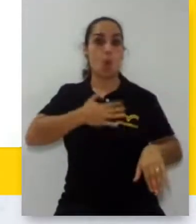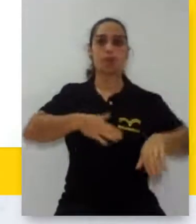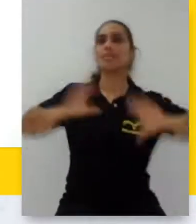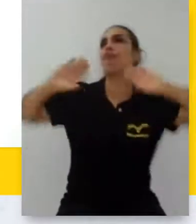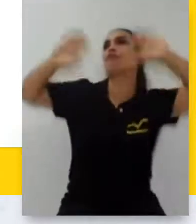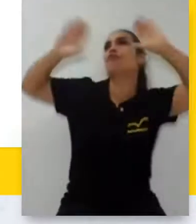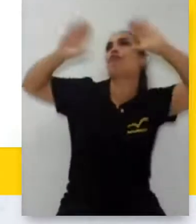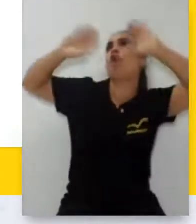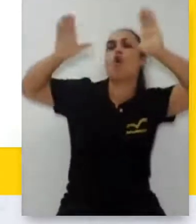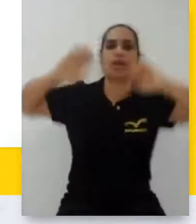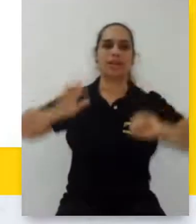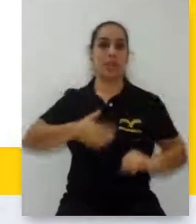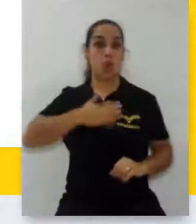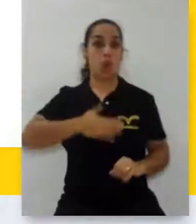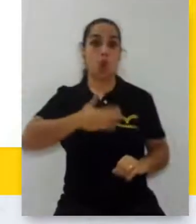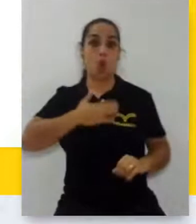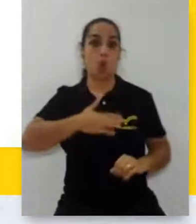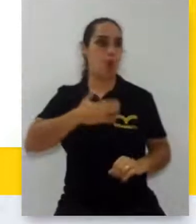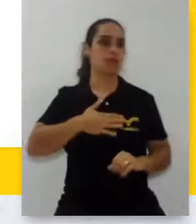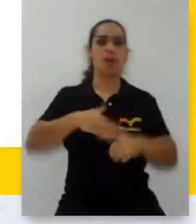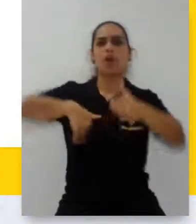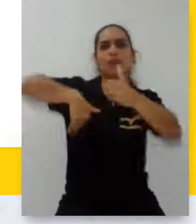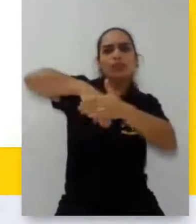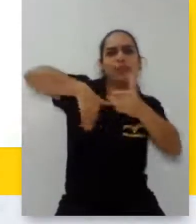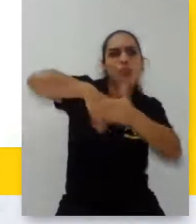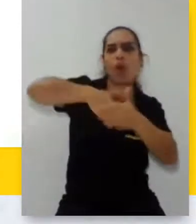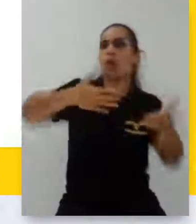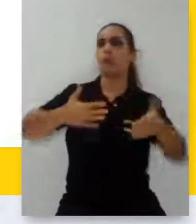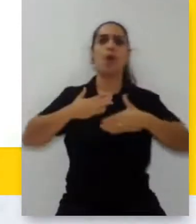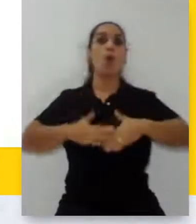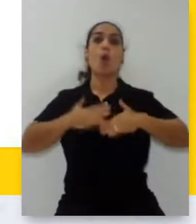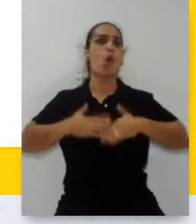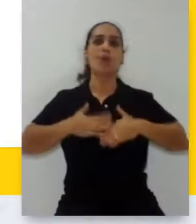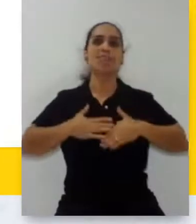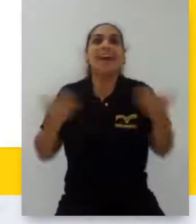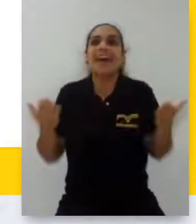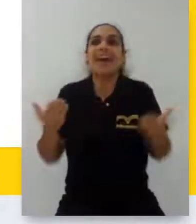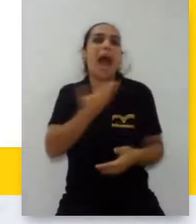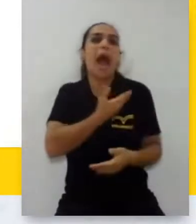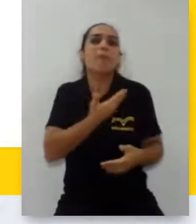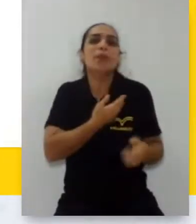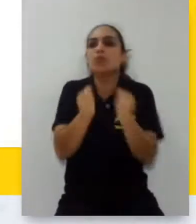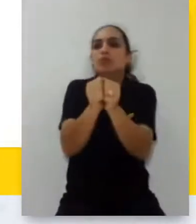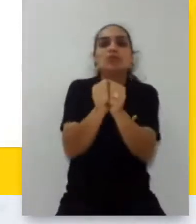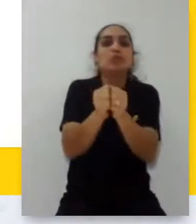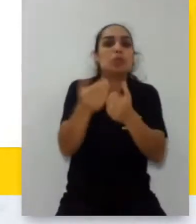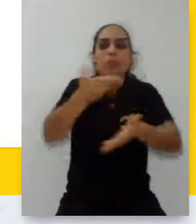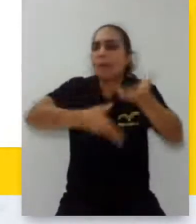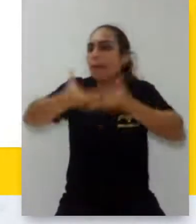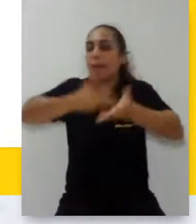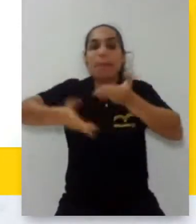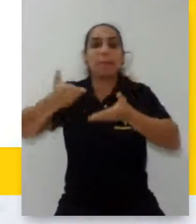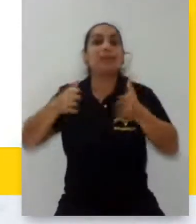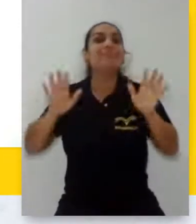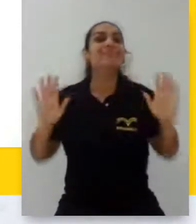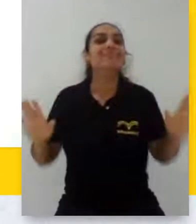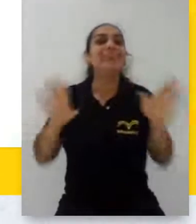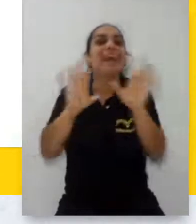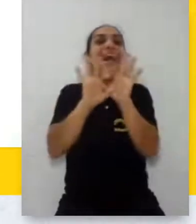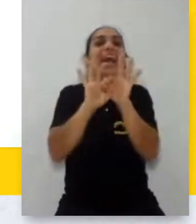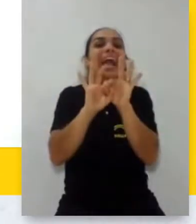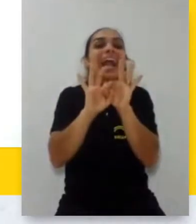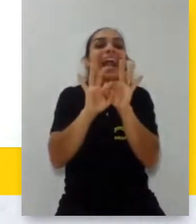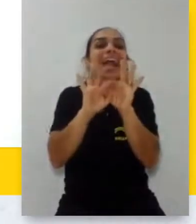vai gostar, vai estar feliz em fazer, né? Nós estamos vivendo um momento de isolamento social, então talvez seja um pouquinho mais difícil para certas